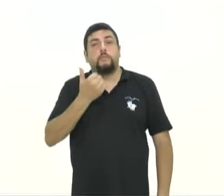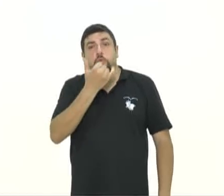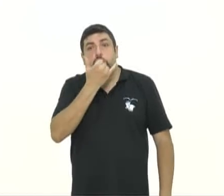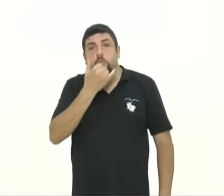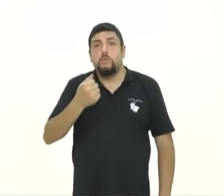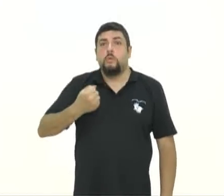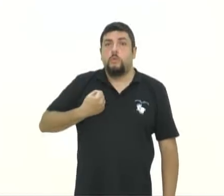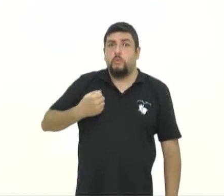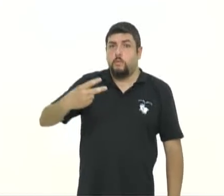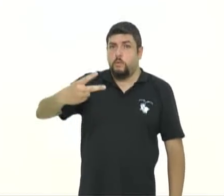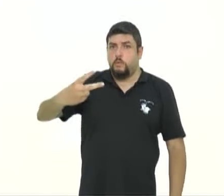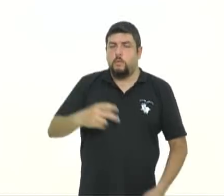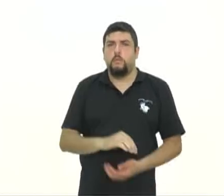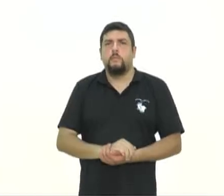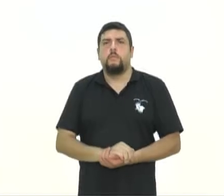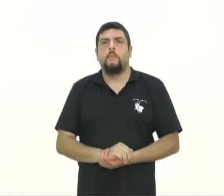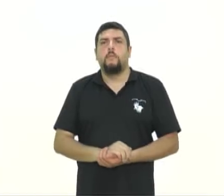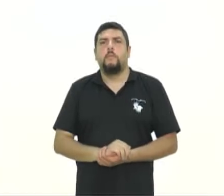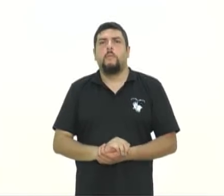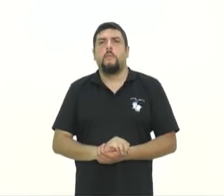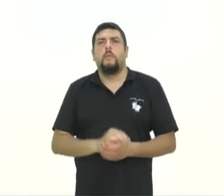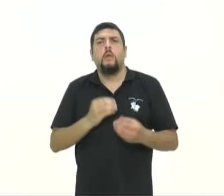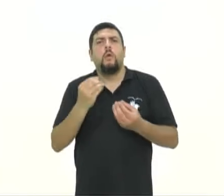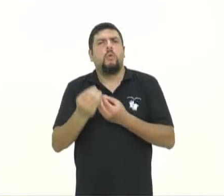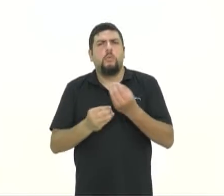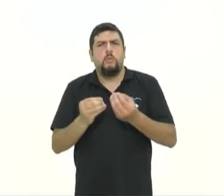explicar como foi construída a palavra